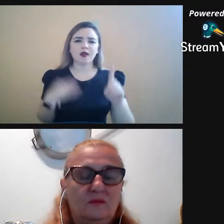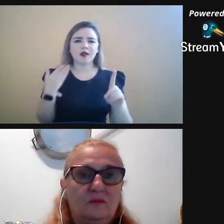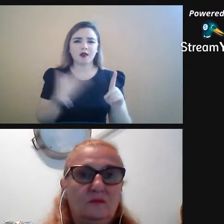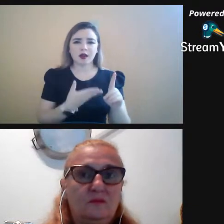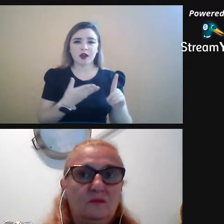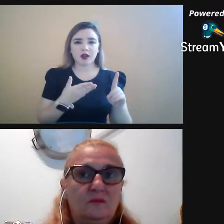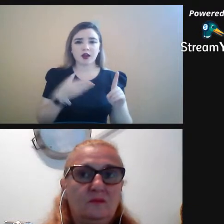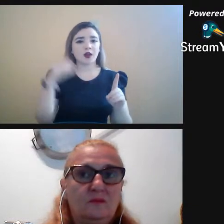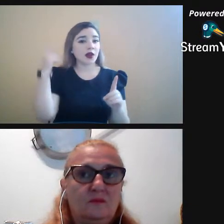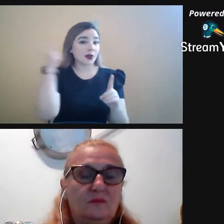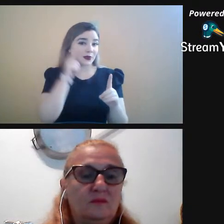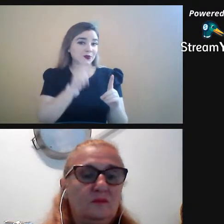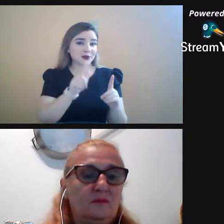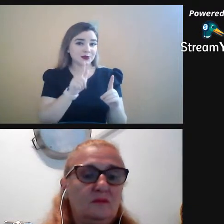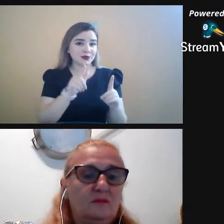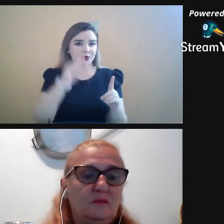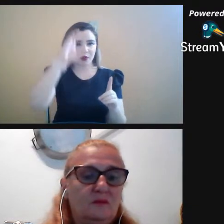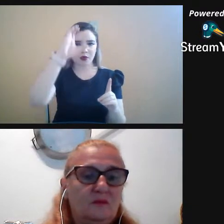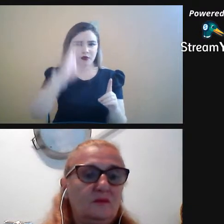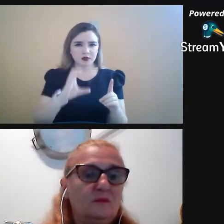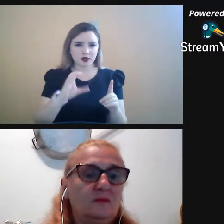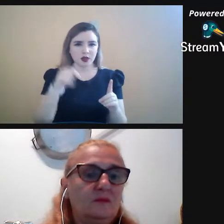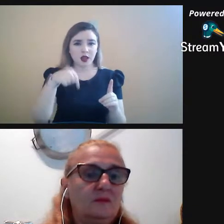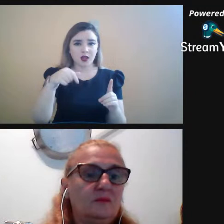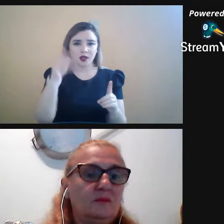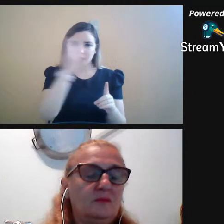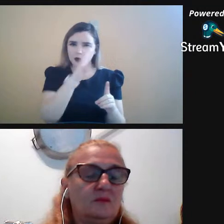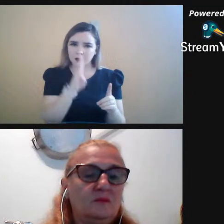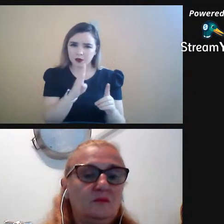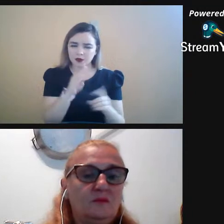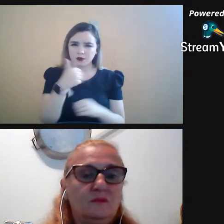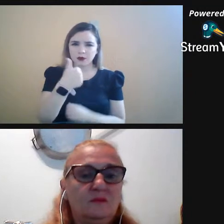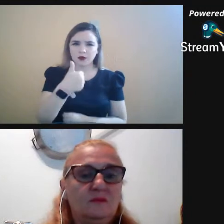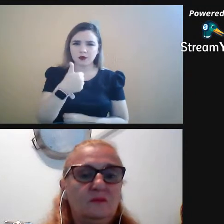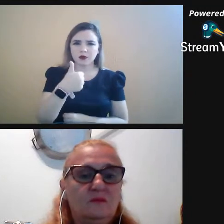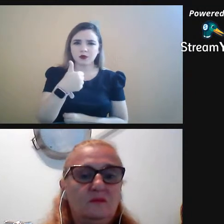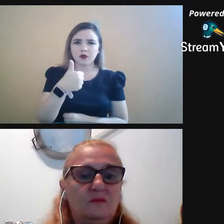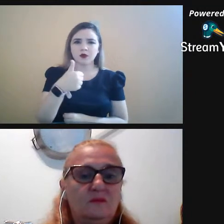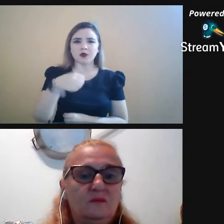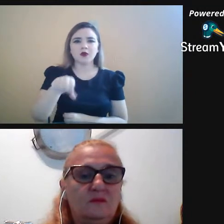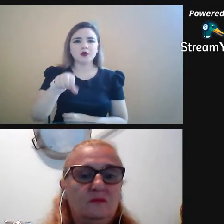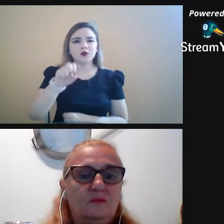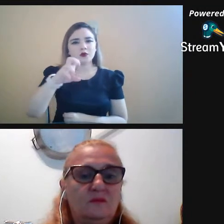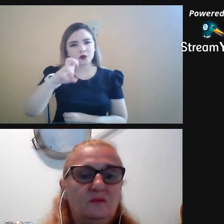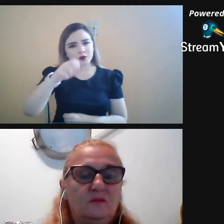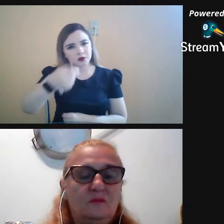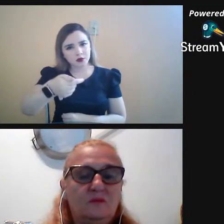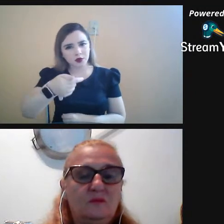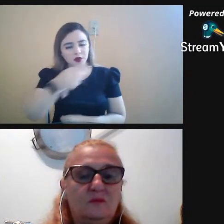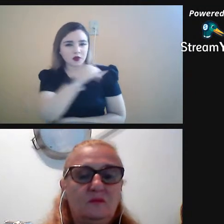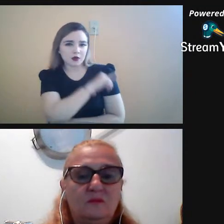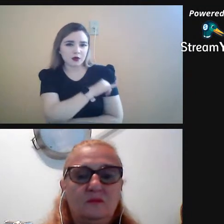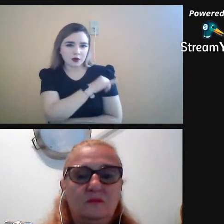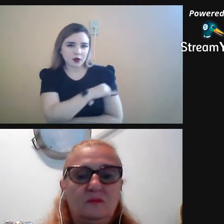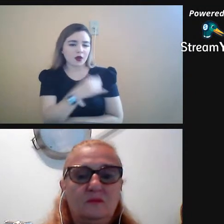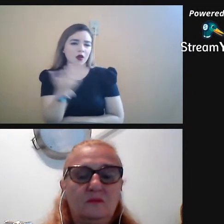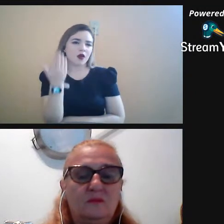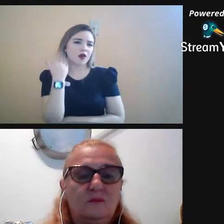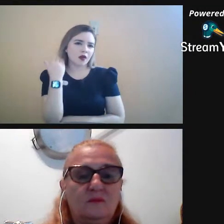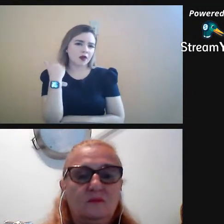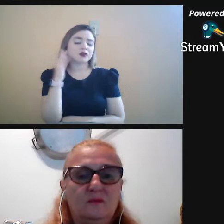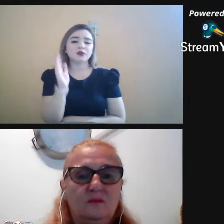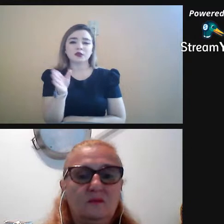cidadania brasileira na década de 50, 57, né, no Rio de Janeiro. Antes ele já tinha morado no